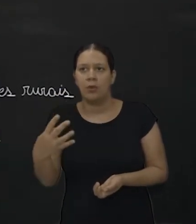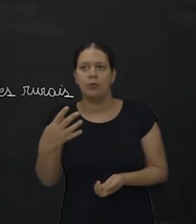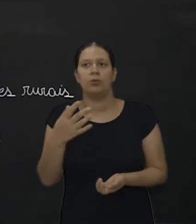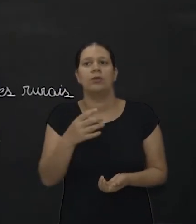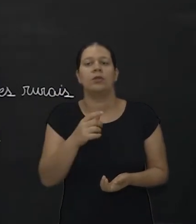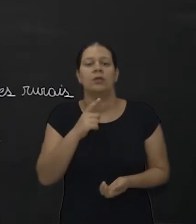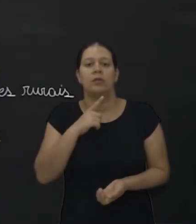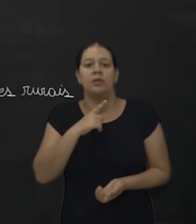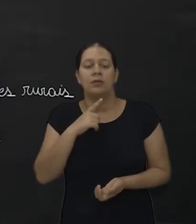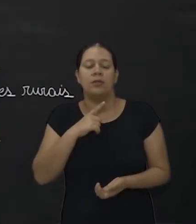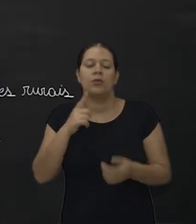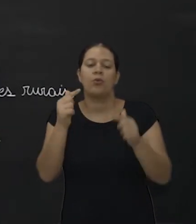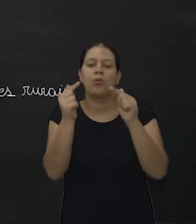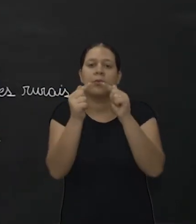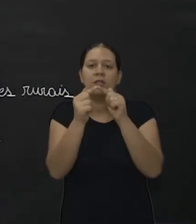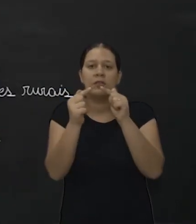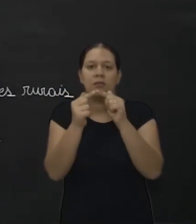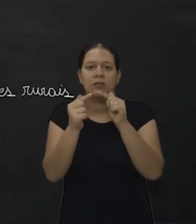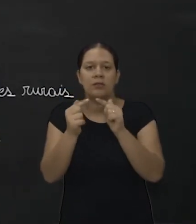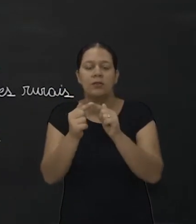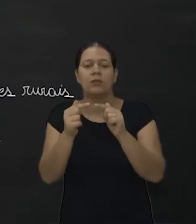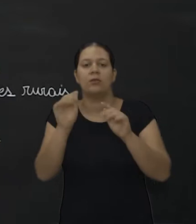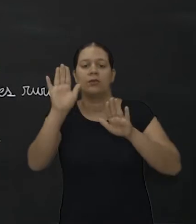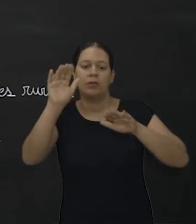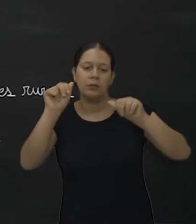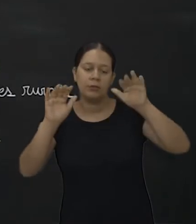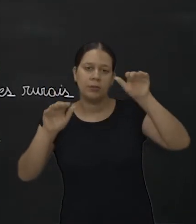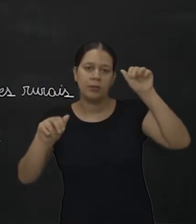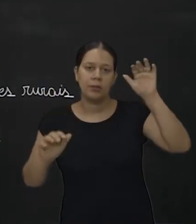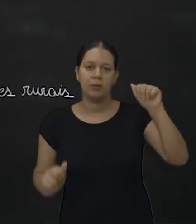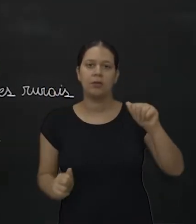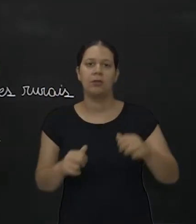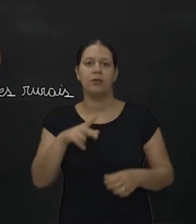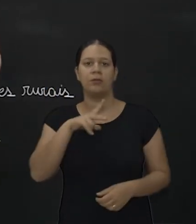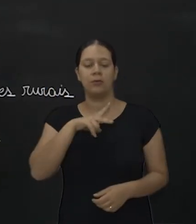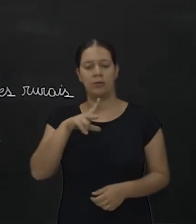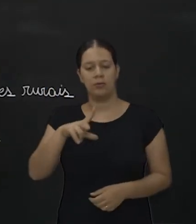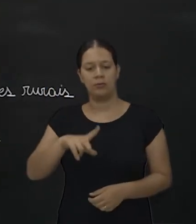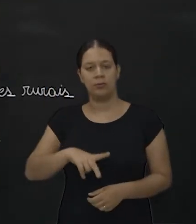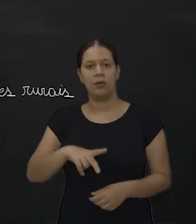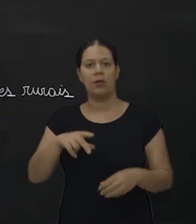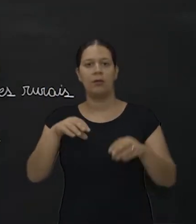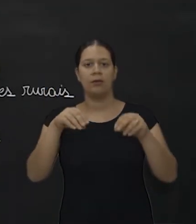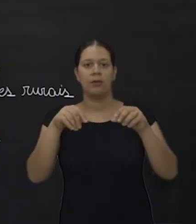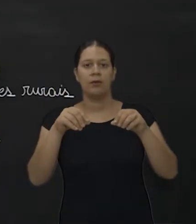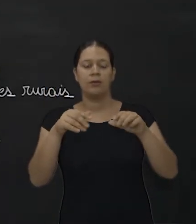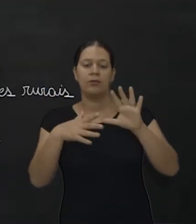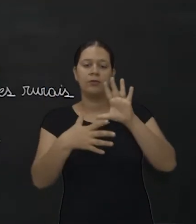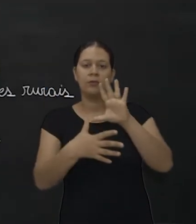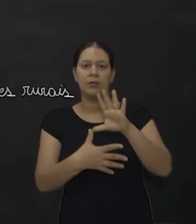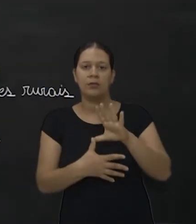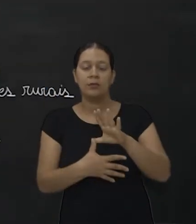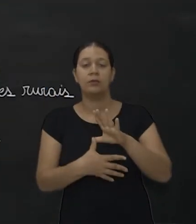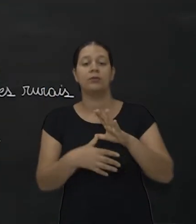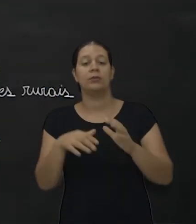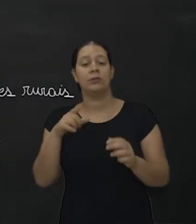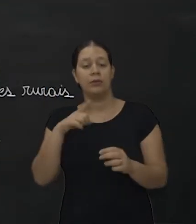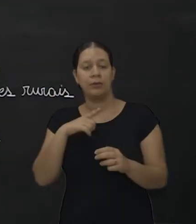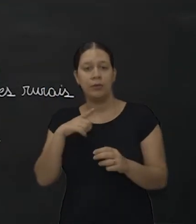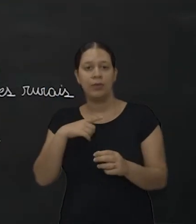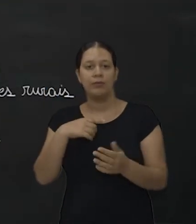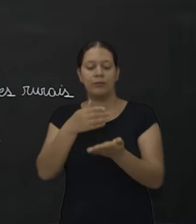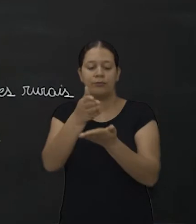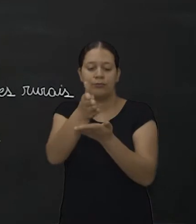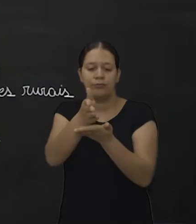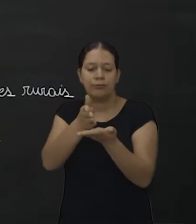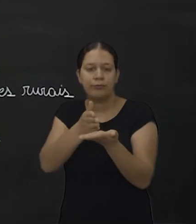espécie de combinação entre Espanha e Portugal sobre as terras na América. Por isso essa divisão e por isso que tem essa